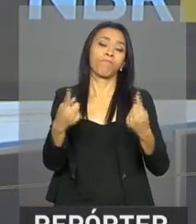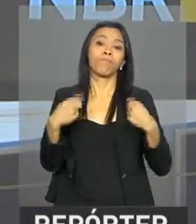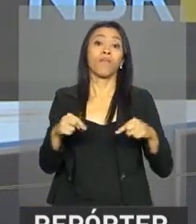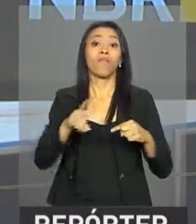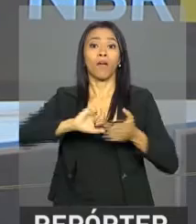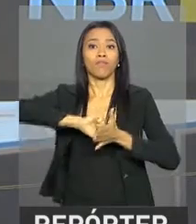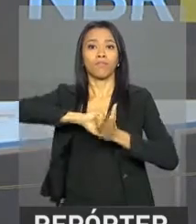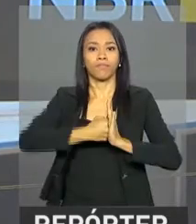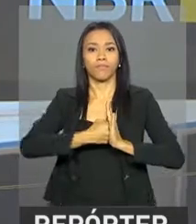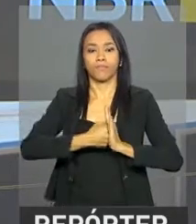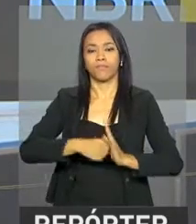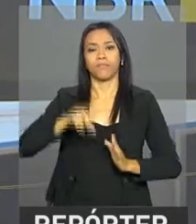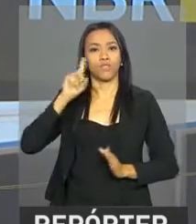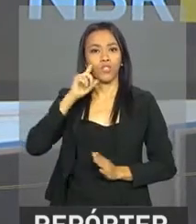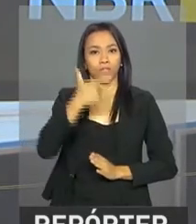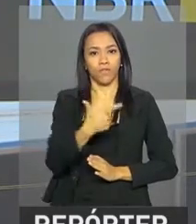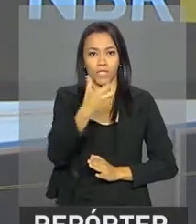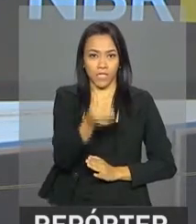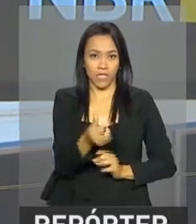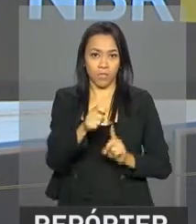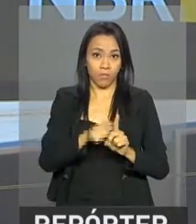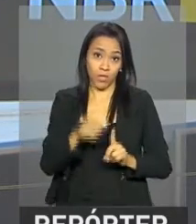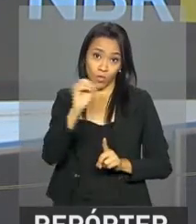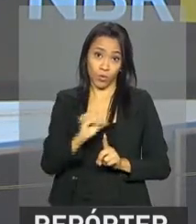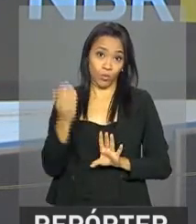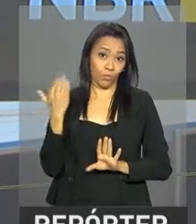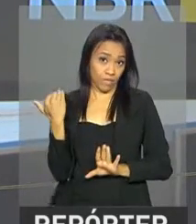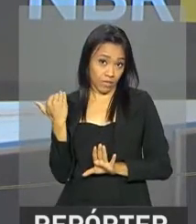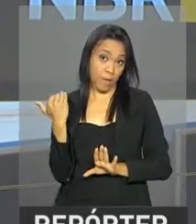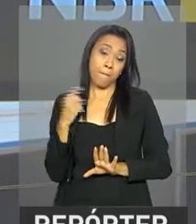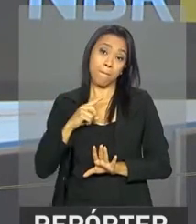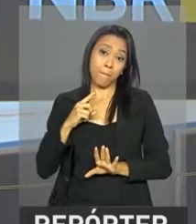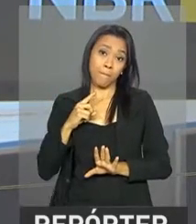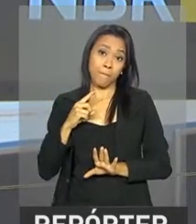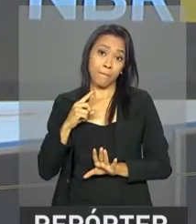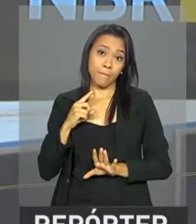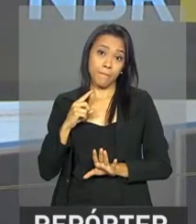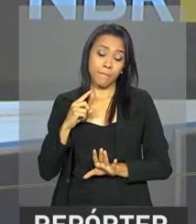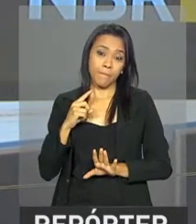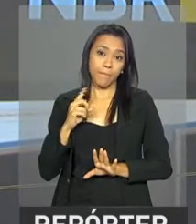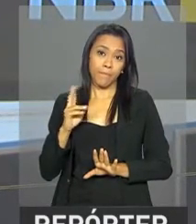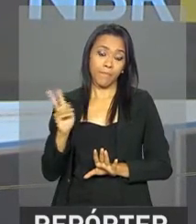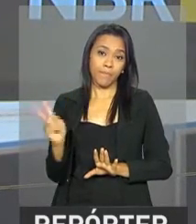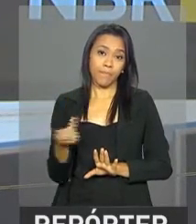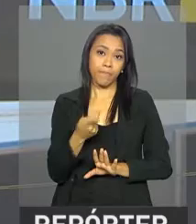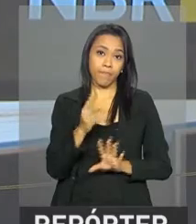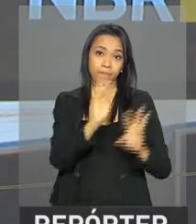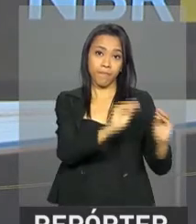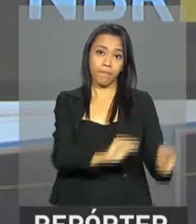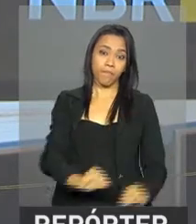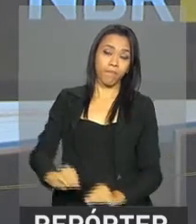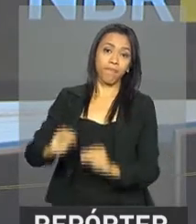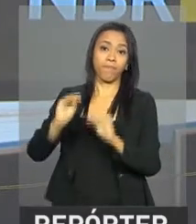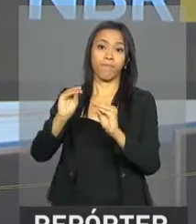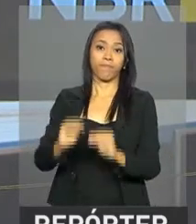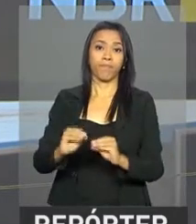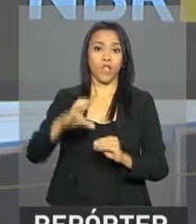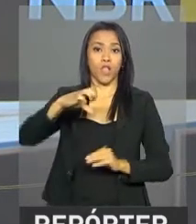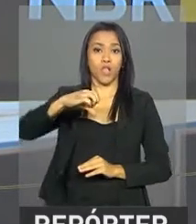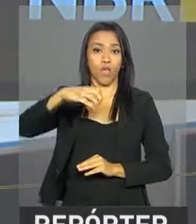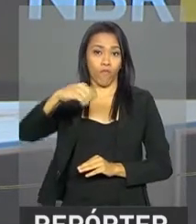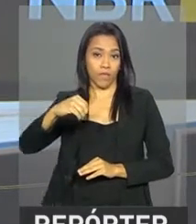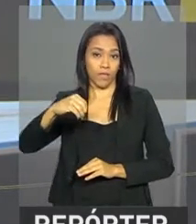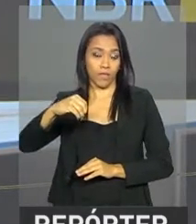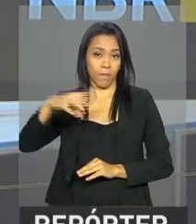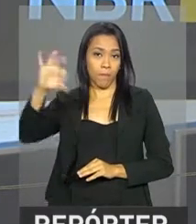no dia 26 de outubro, mas foi adiado, iria ocorrer no dia 26 de outubro, mas foi adiado porque menos de